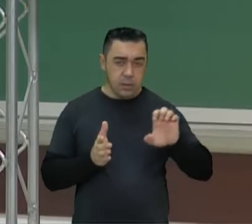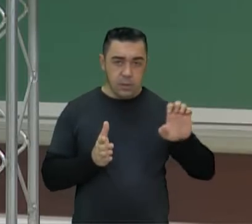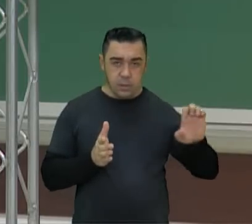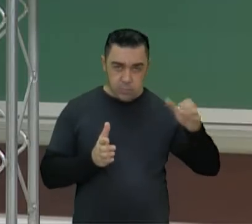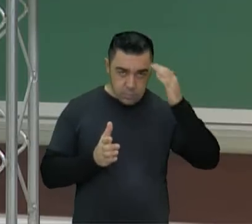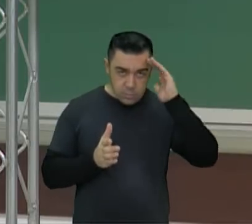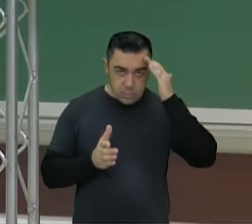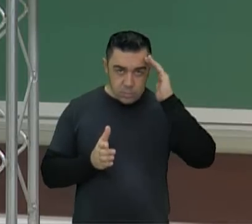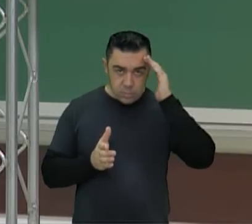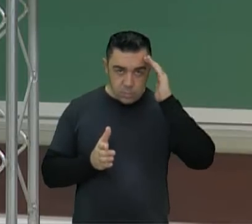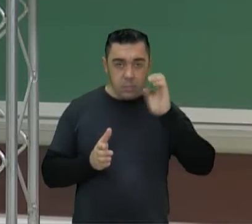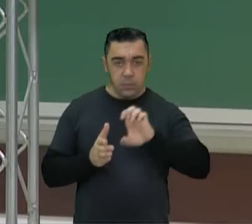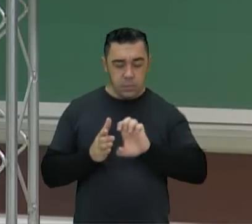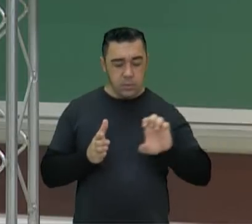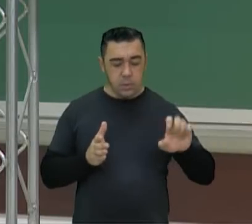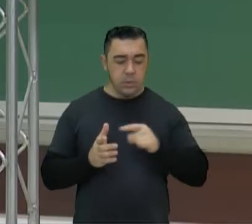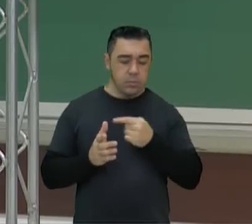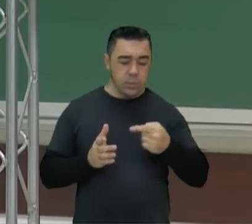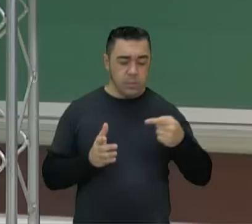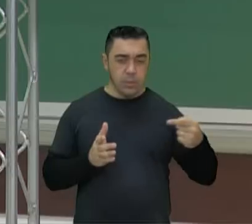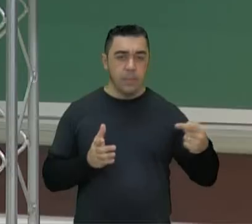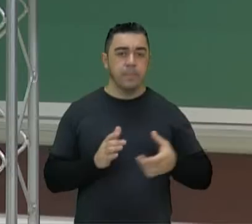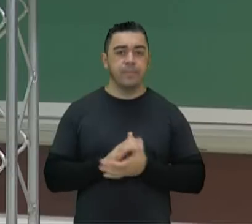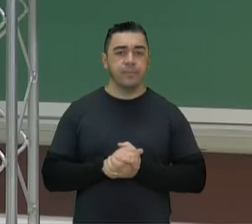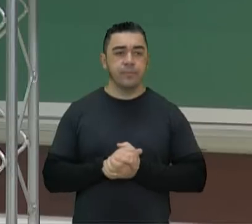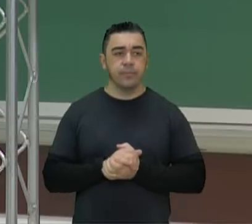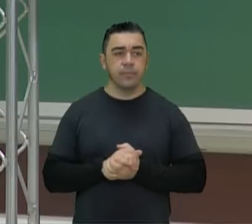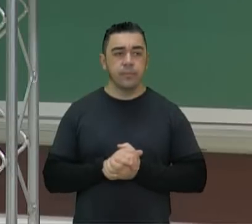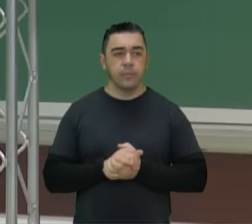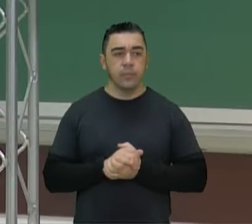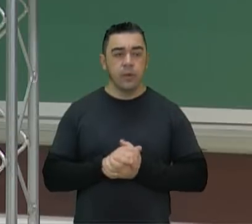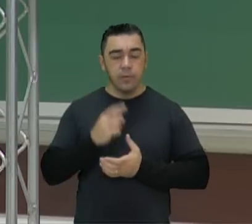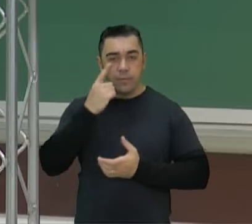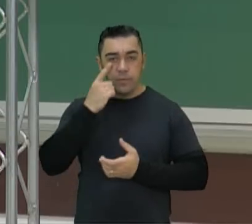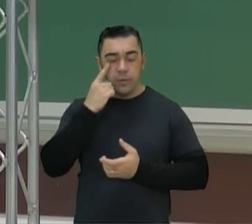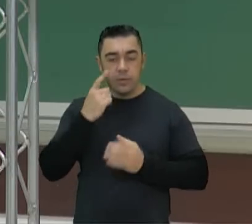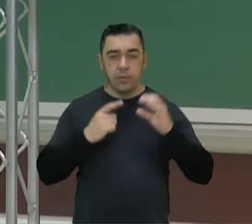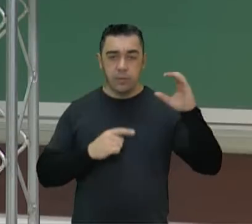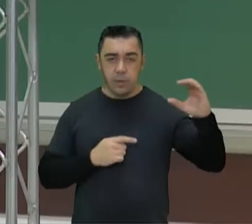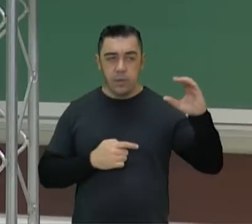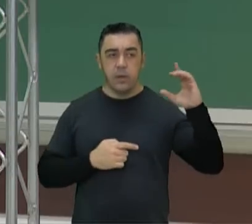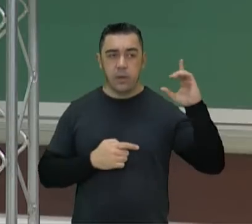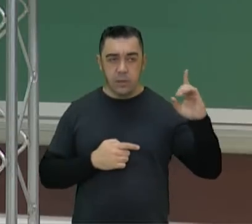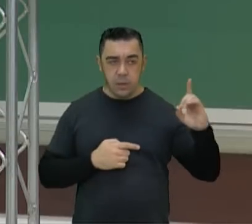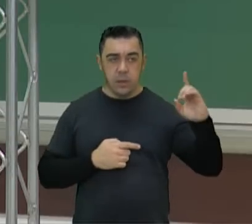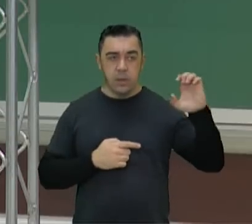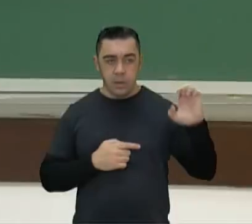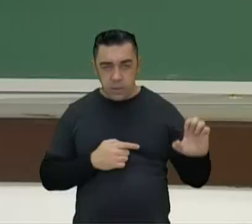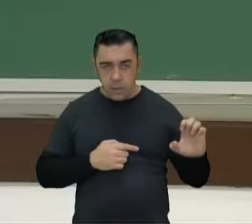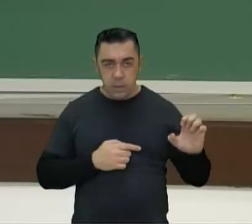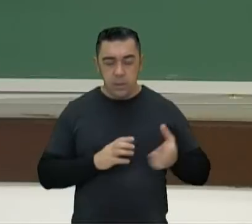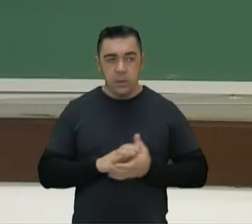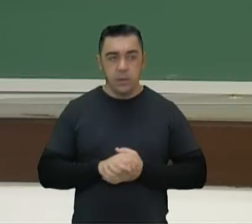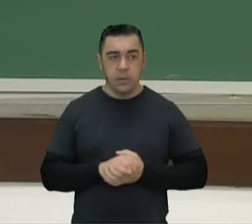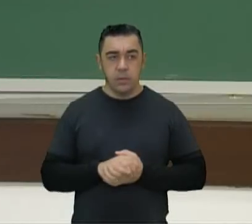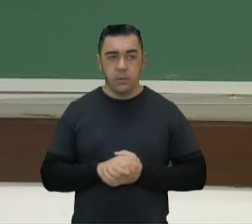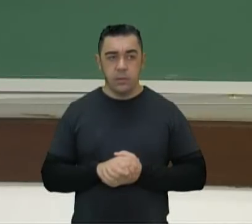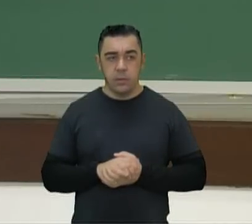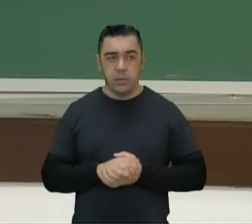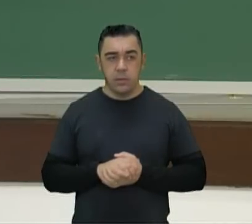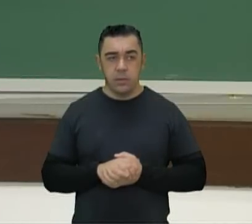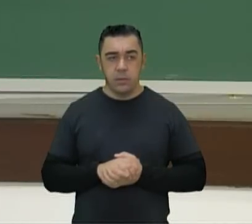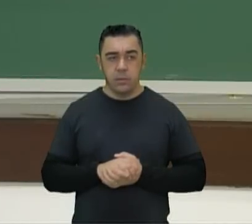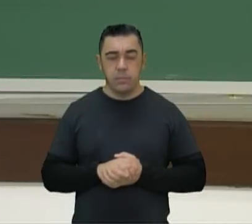Ele vai estar do lado negativo. E assim vai. Veja para você ver, ó. Temos Atenas é derrotada